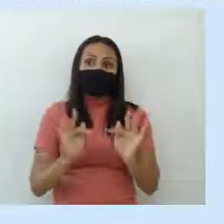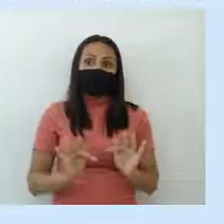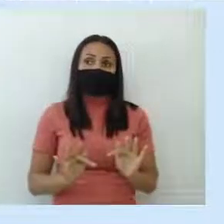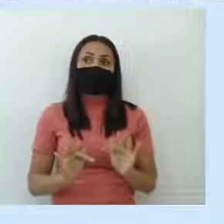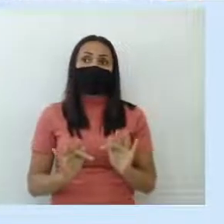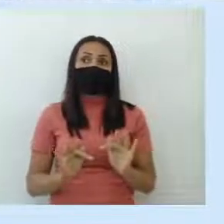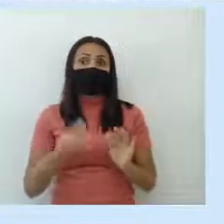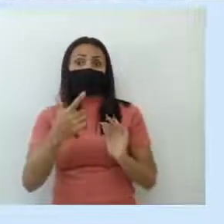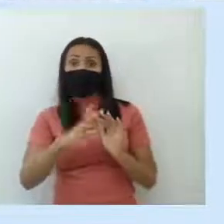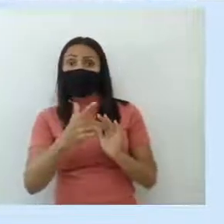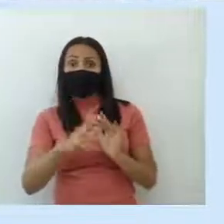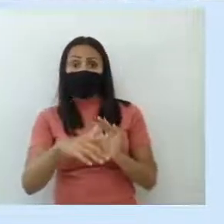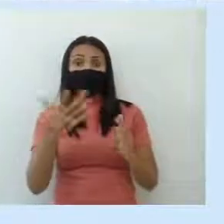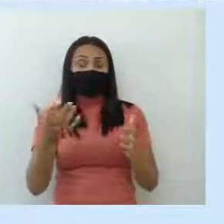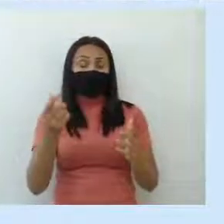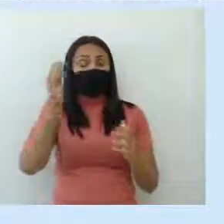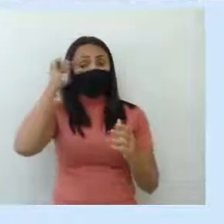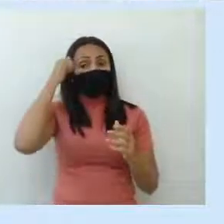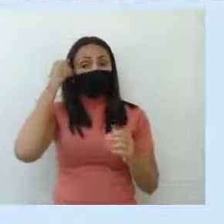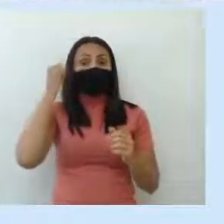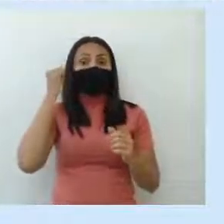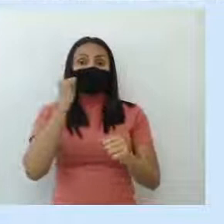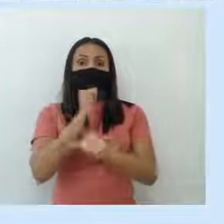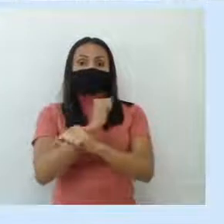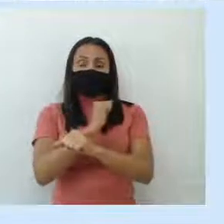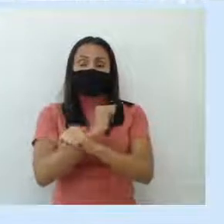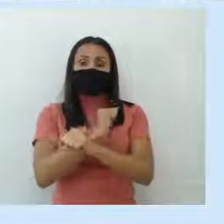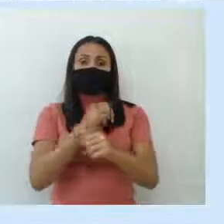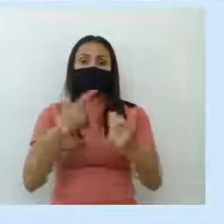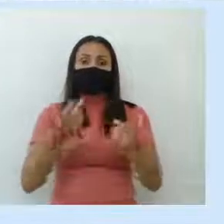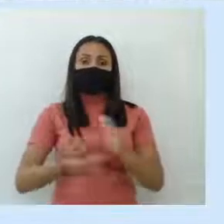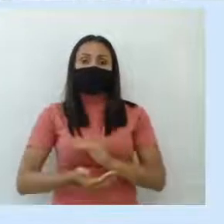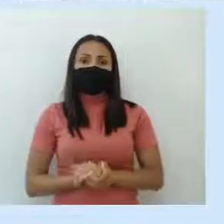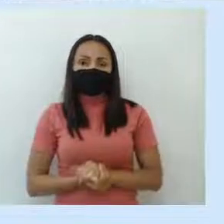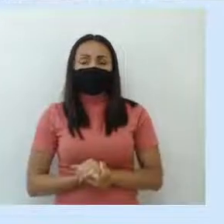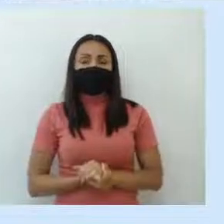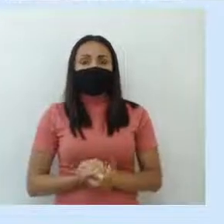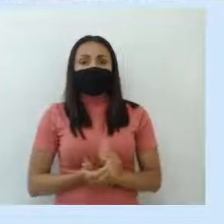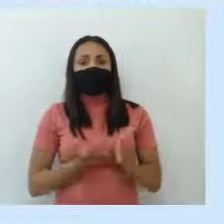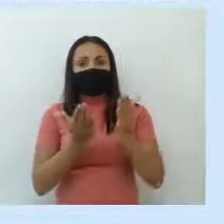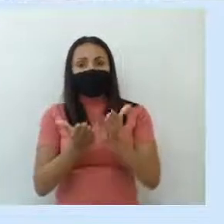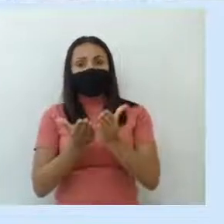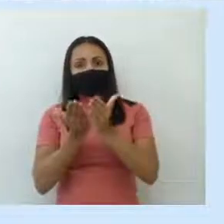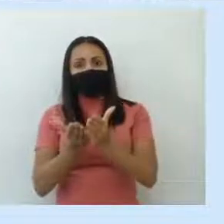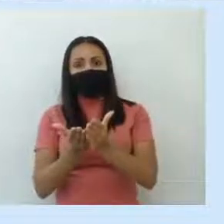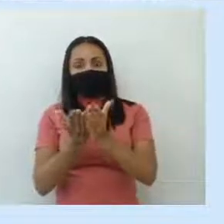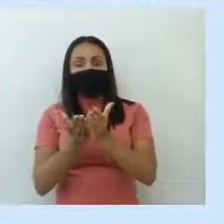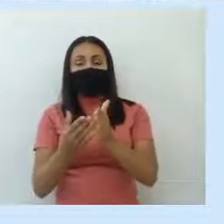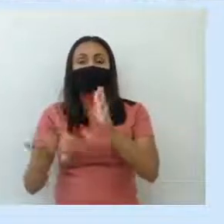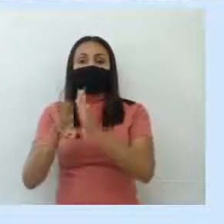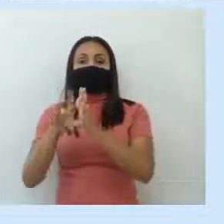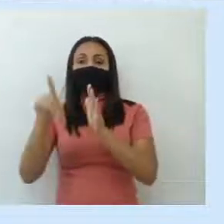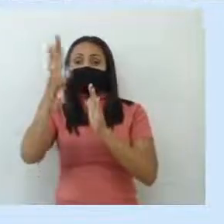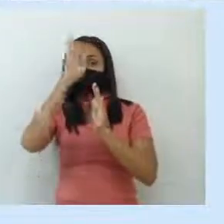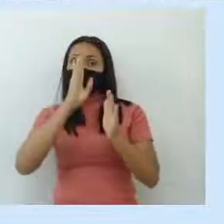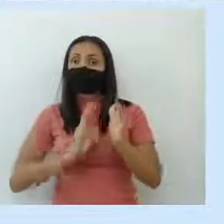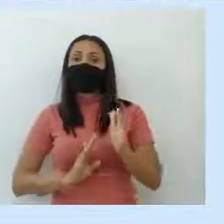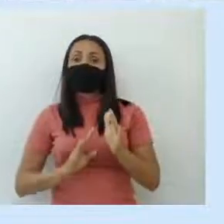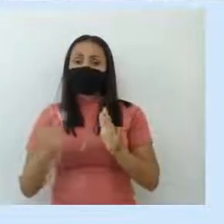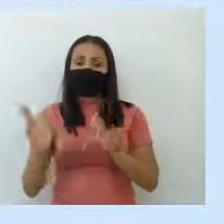dos escravos ao aportarem ao Brasil, né, no Brasil, o que era interpretado na